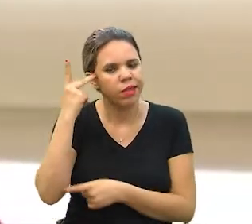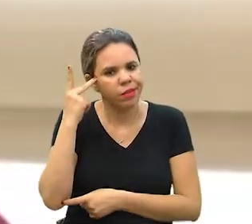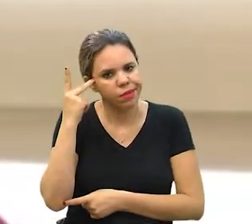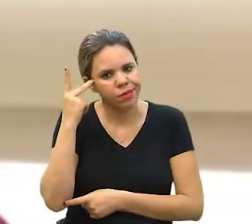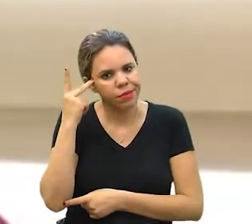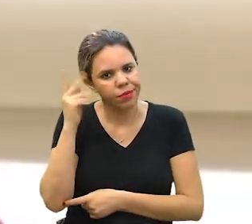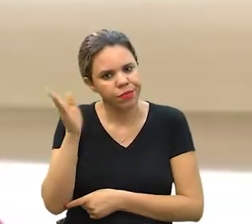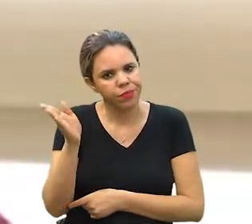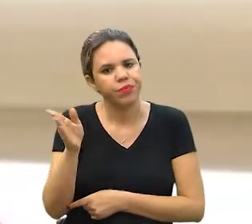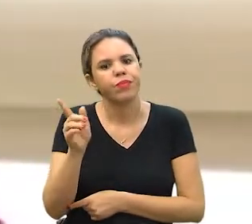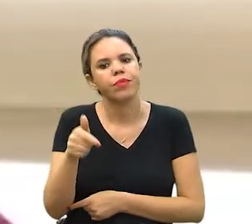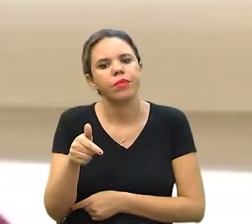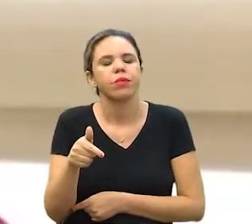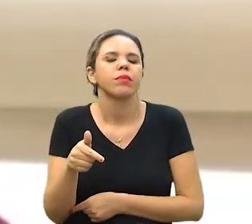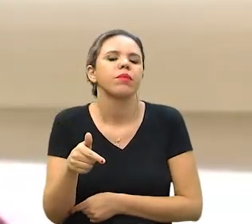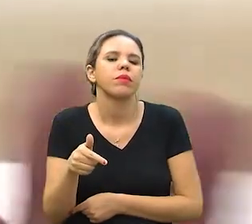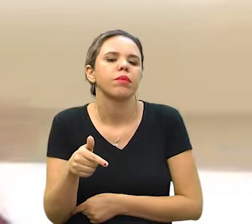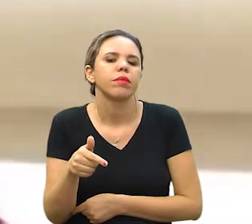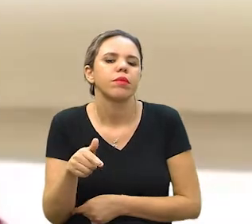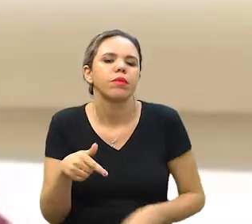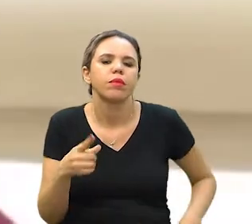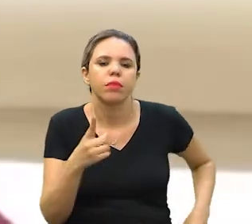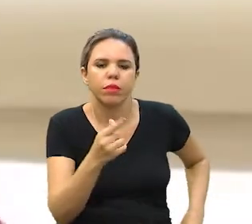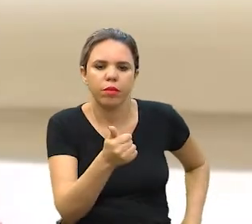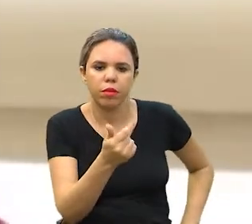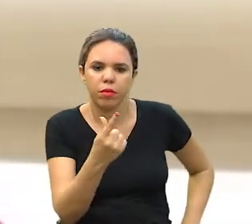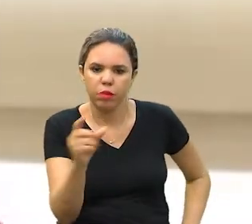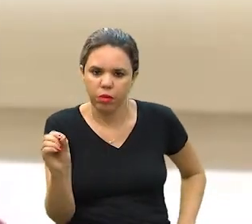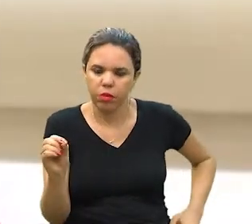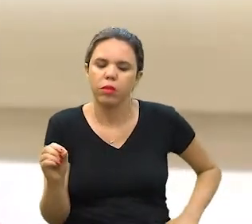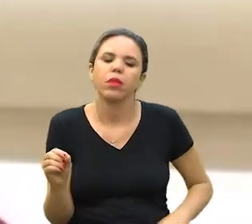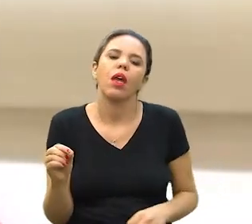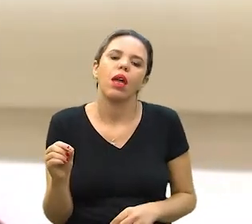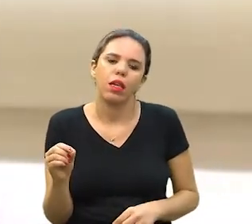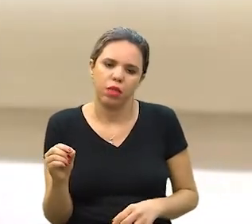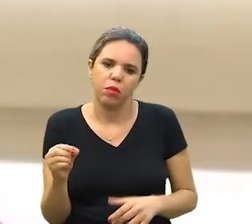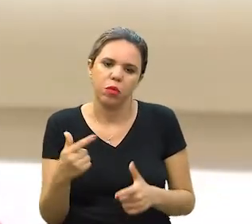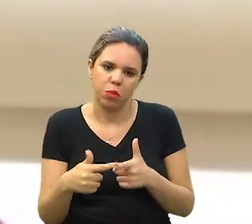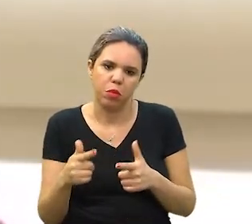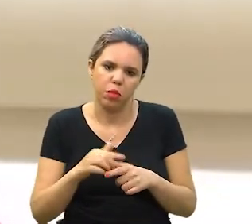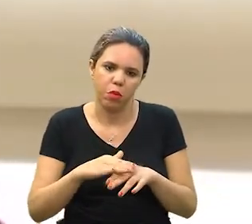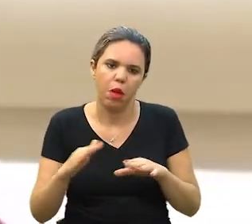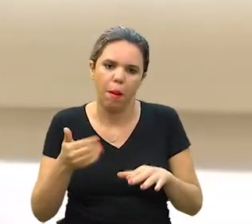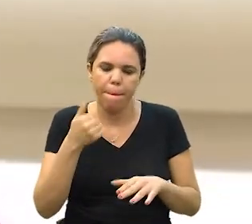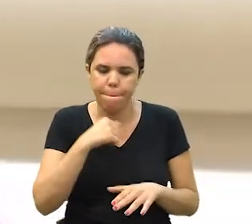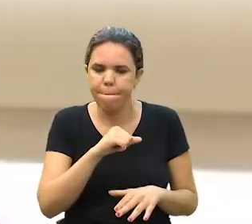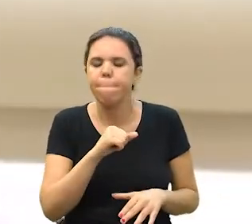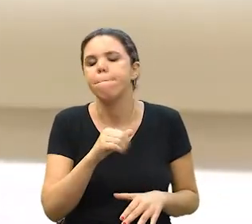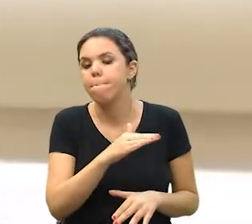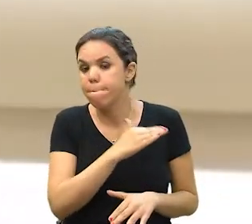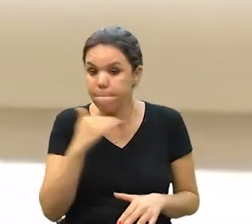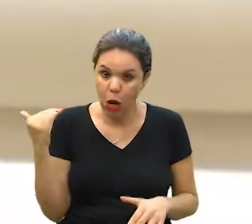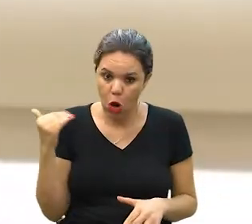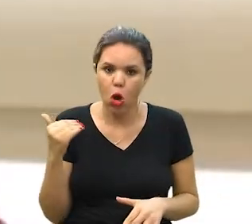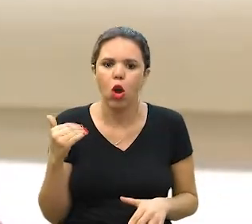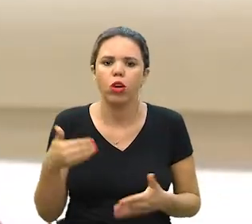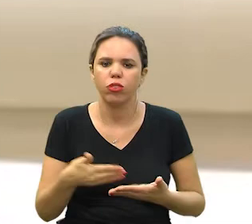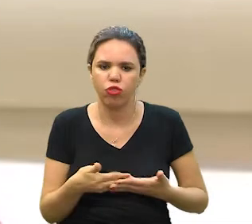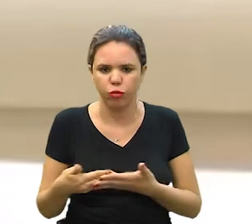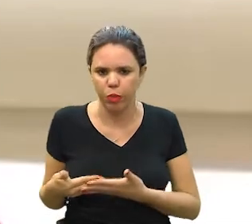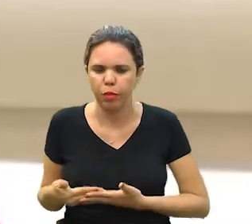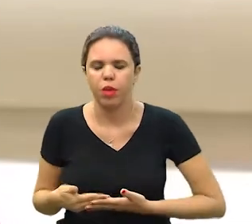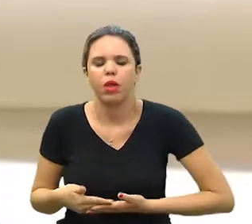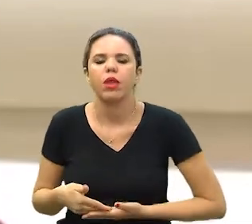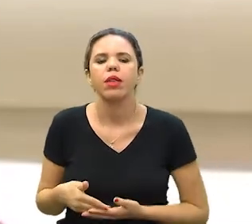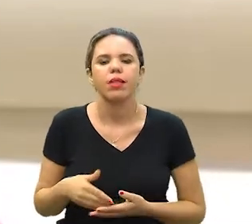São Paulo, ela já é a 10ª causa de morte materna na cidade de São Paulo, né? No